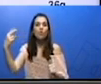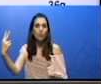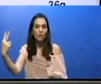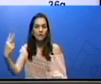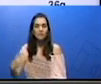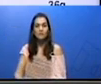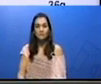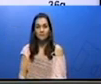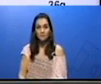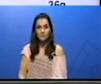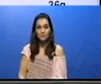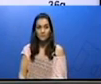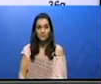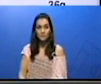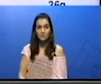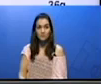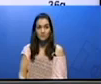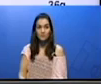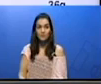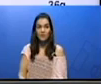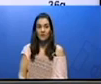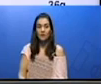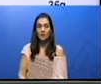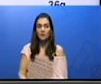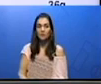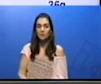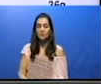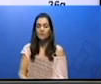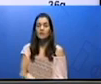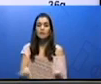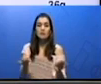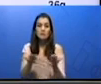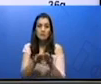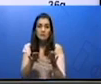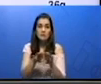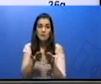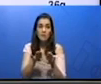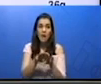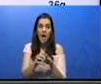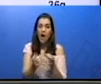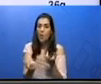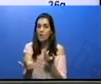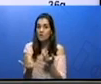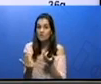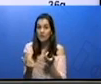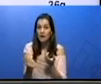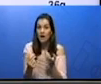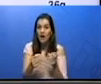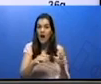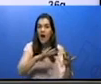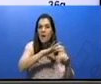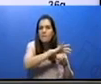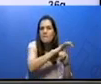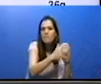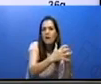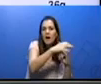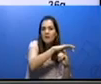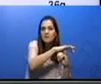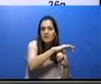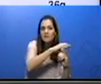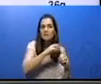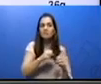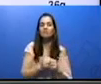participantes dos reagentes é igual dos produtos, e também essa mesma quantidade em massa. Nós temos 12 gramas